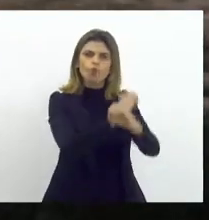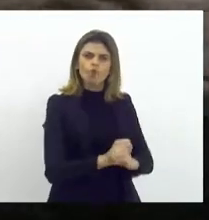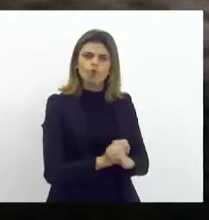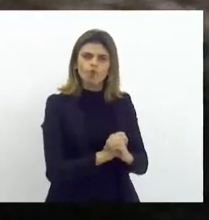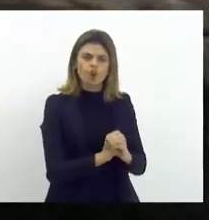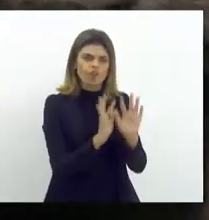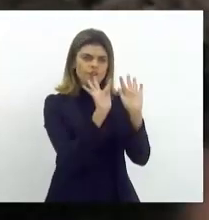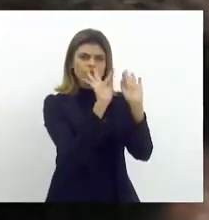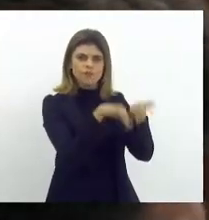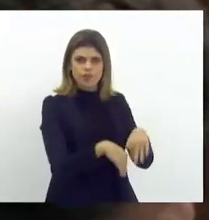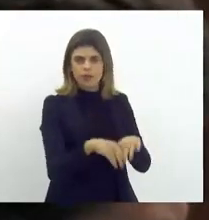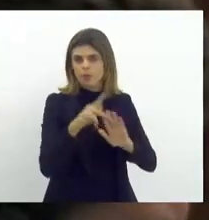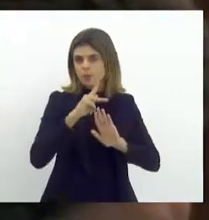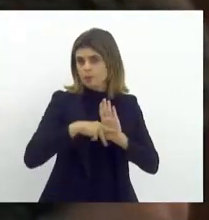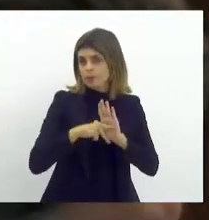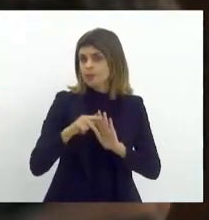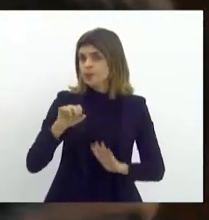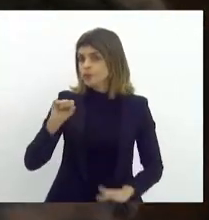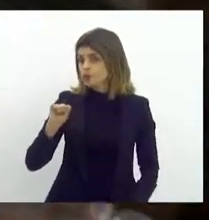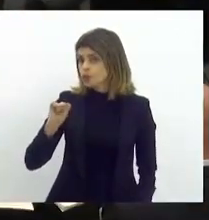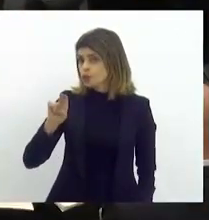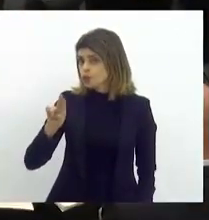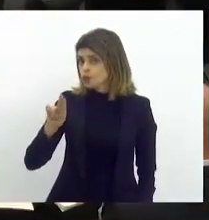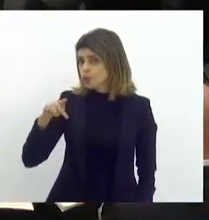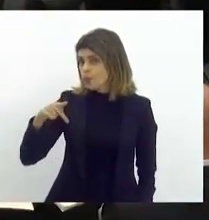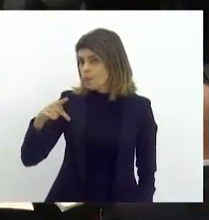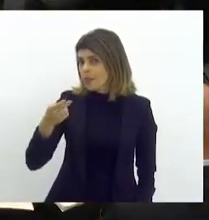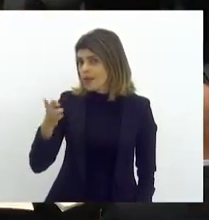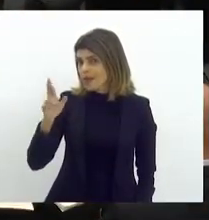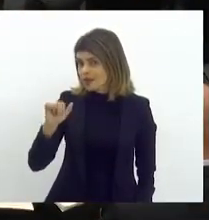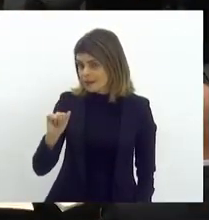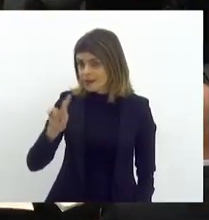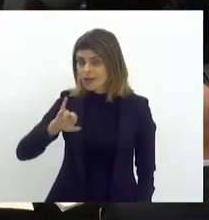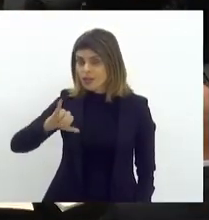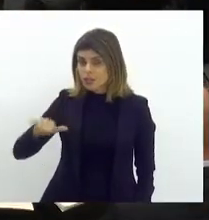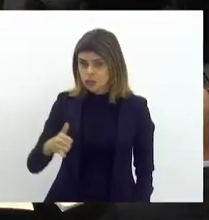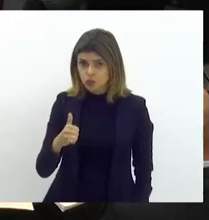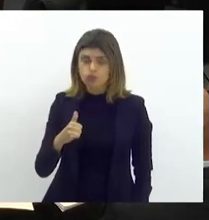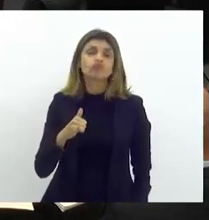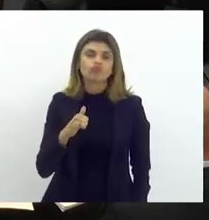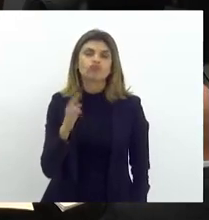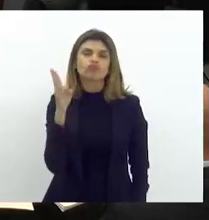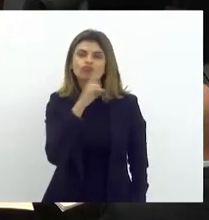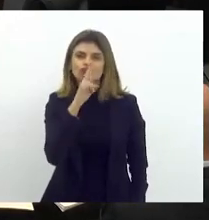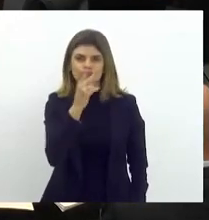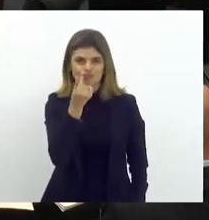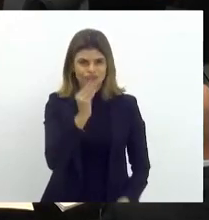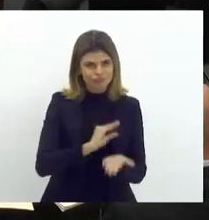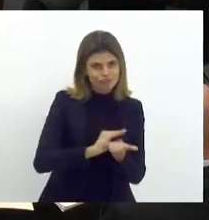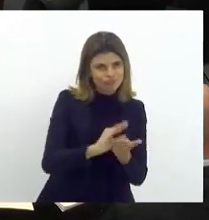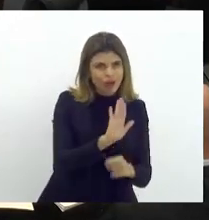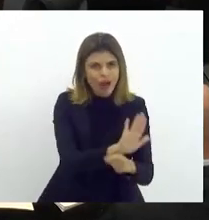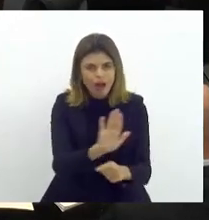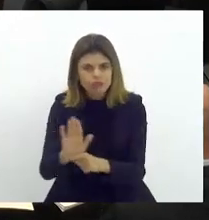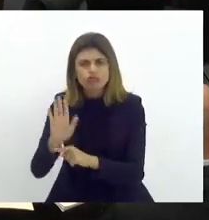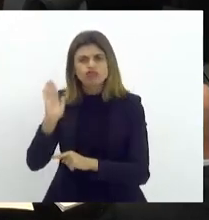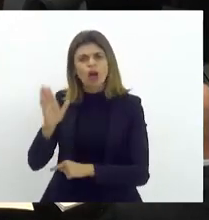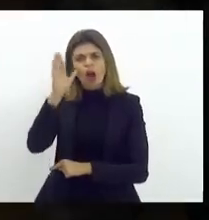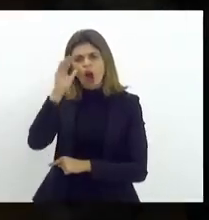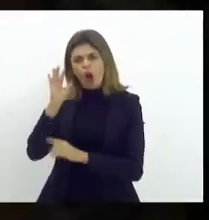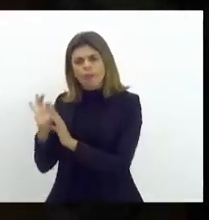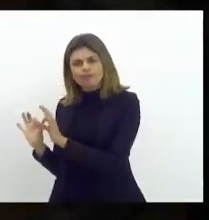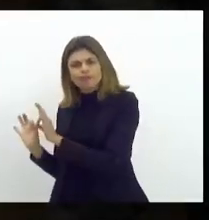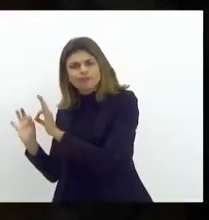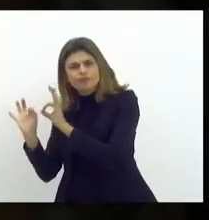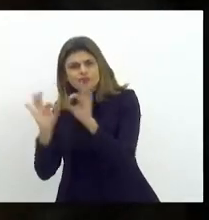supera Rio E por que que vamos votar não porque nós já estávamos observando que no decorrer